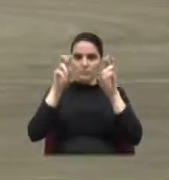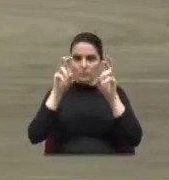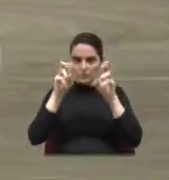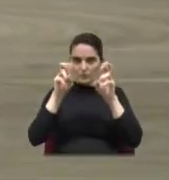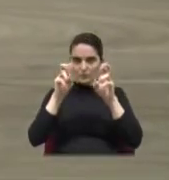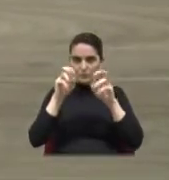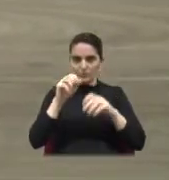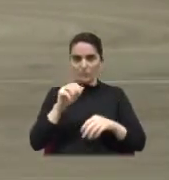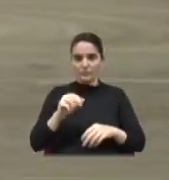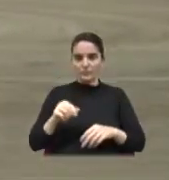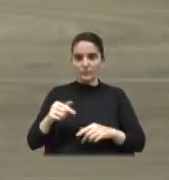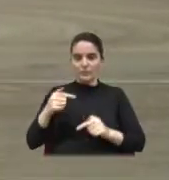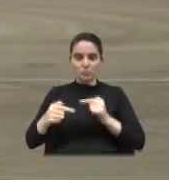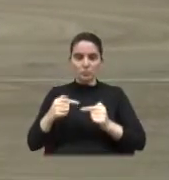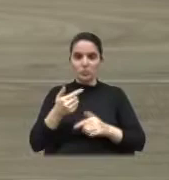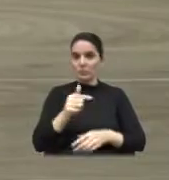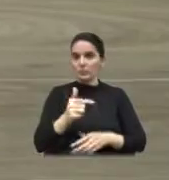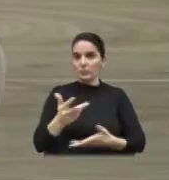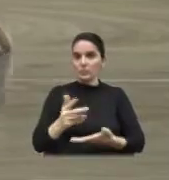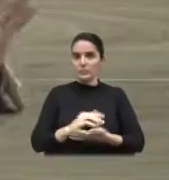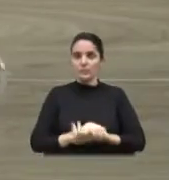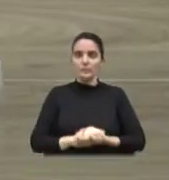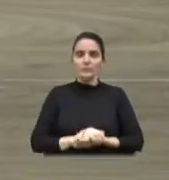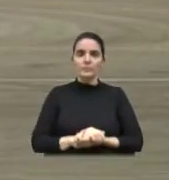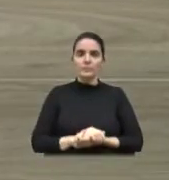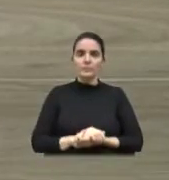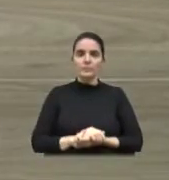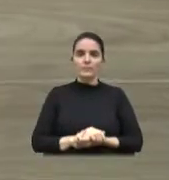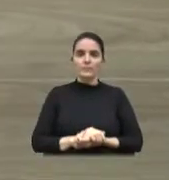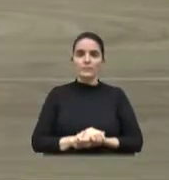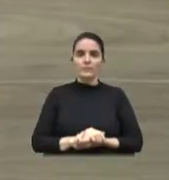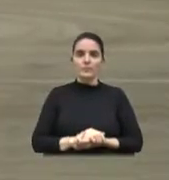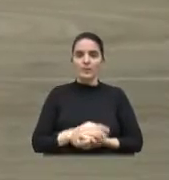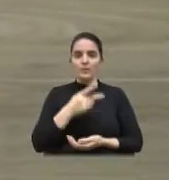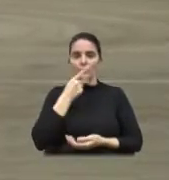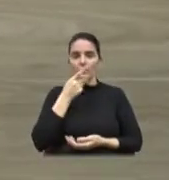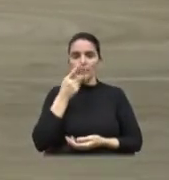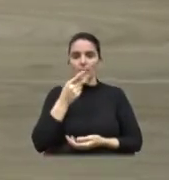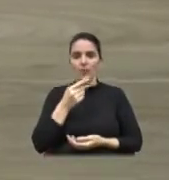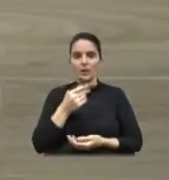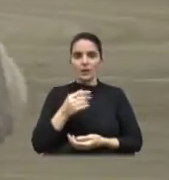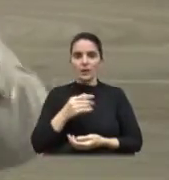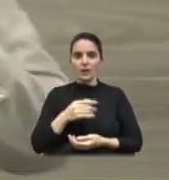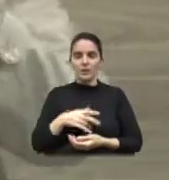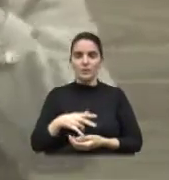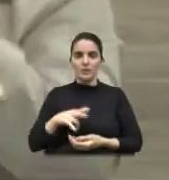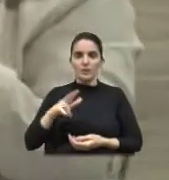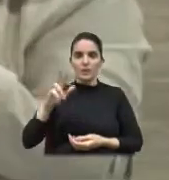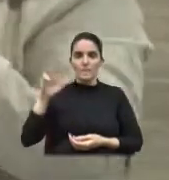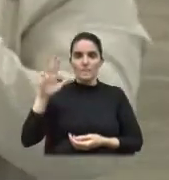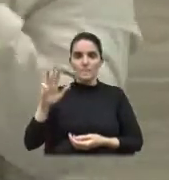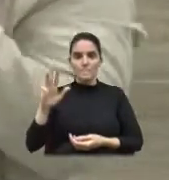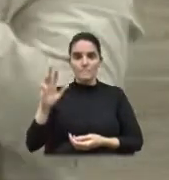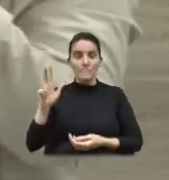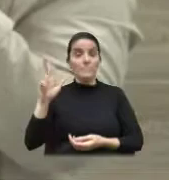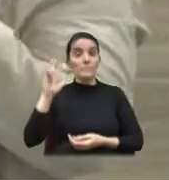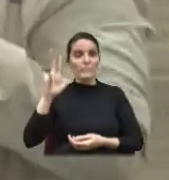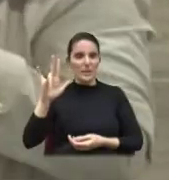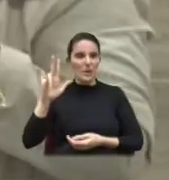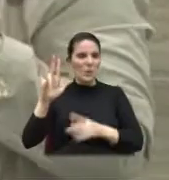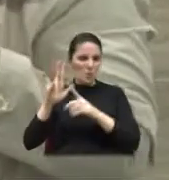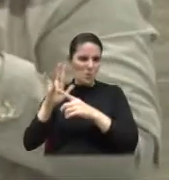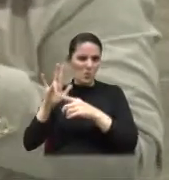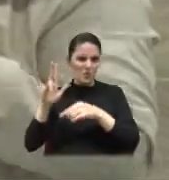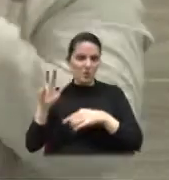mesma coisa, guardando as devidas proporções, lógico, da questão da legalização da maconha, que também é um país que ainda não